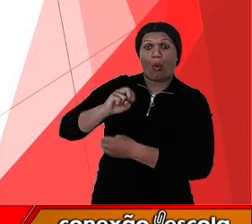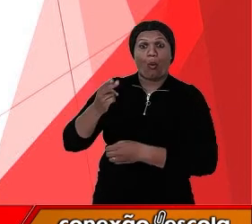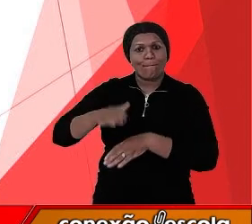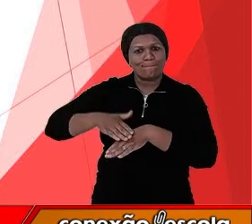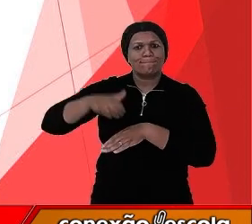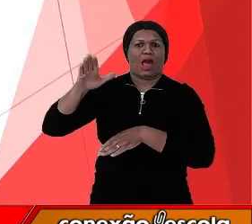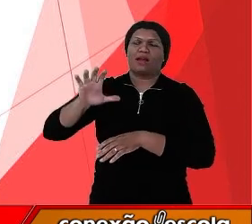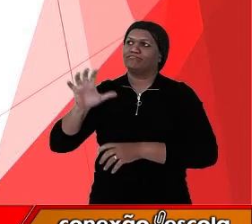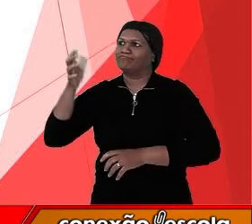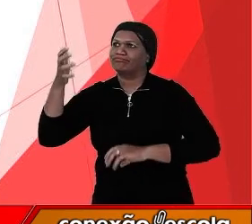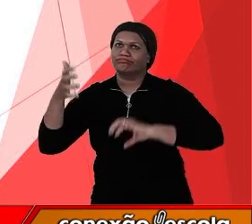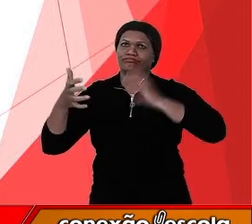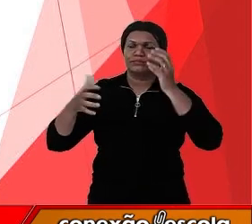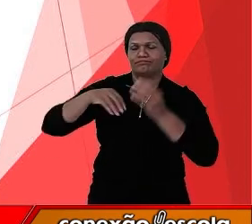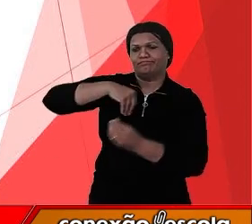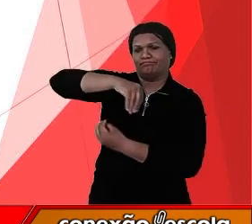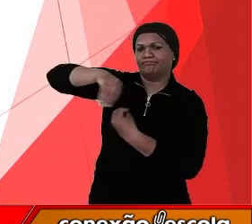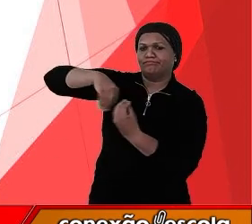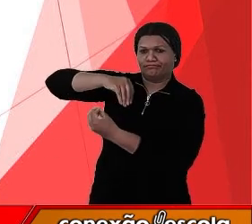domínios